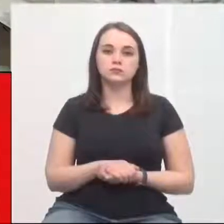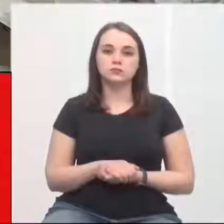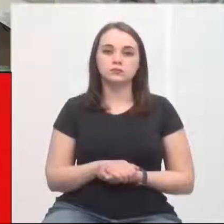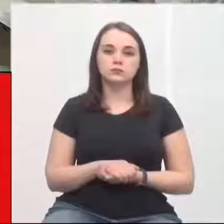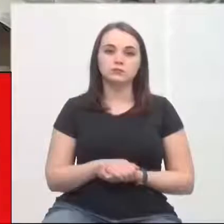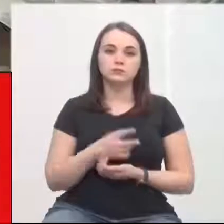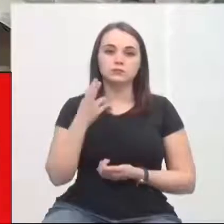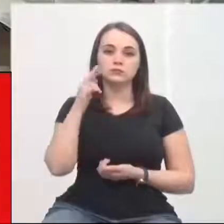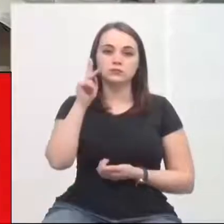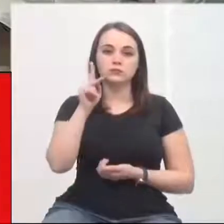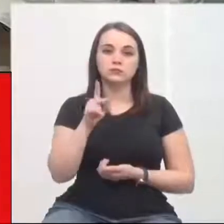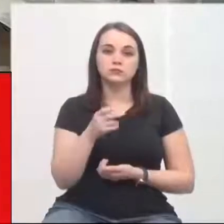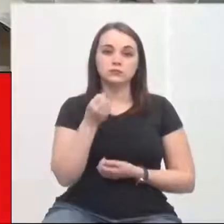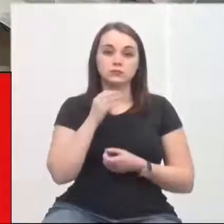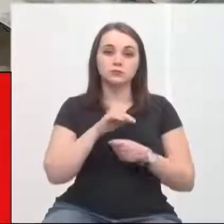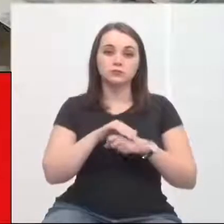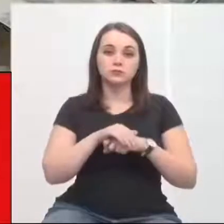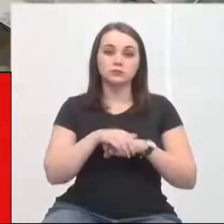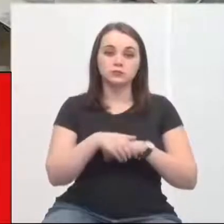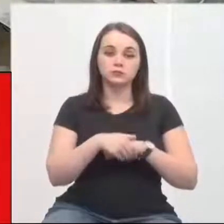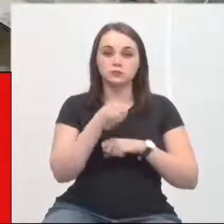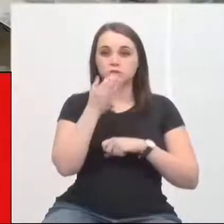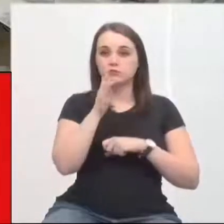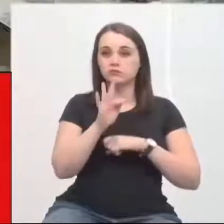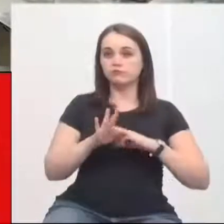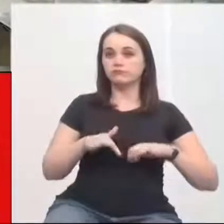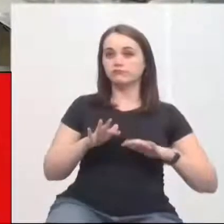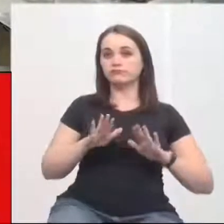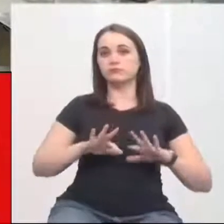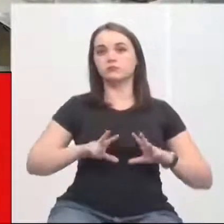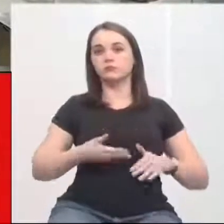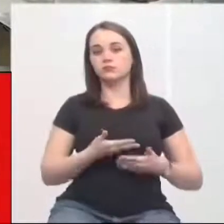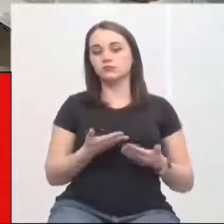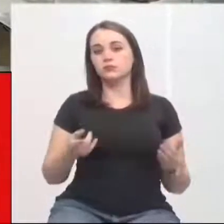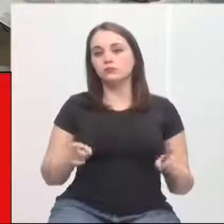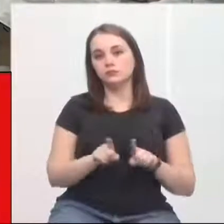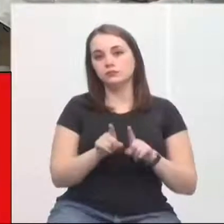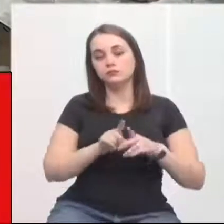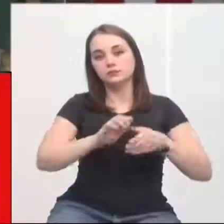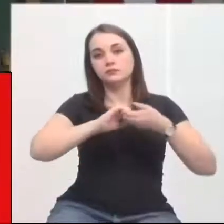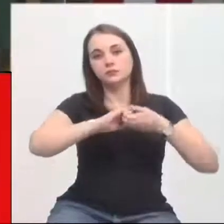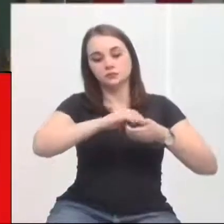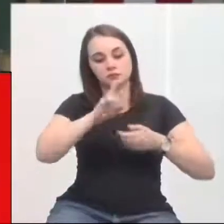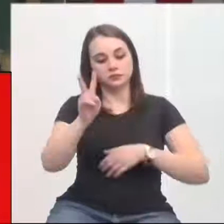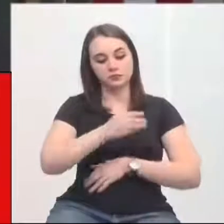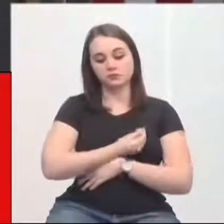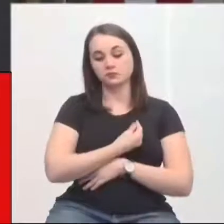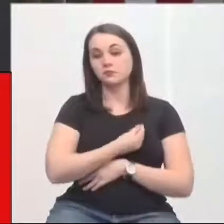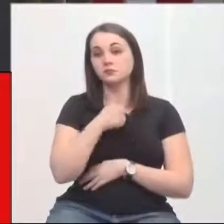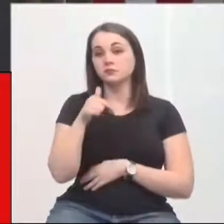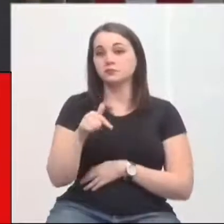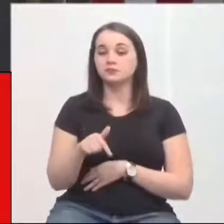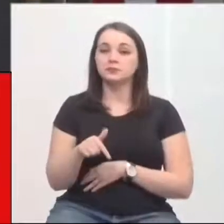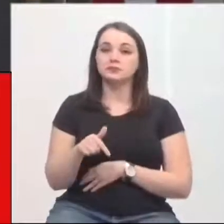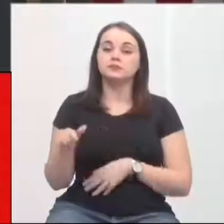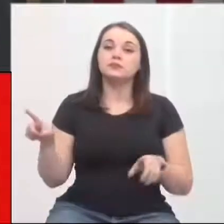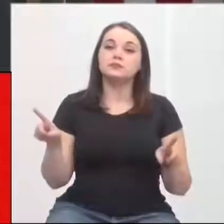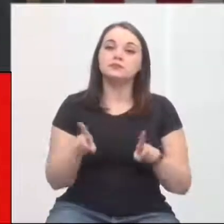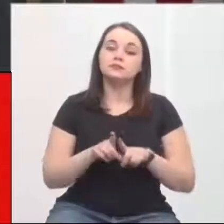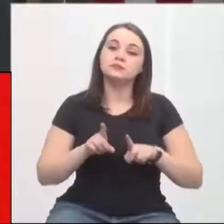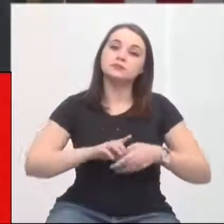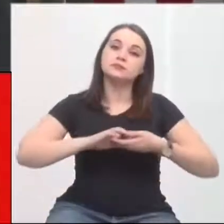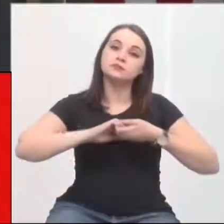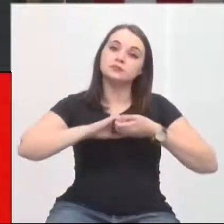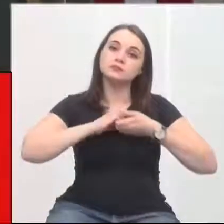Senhor presidente, muito boa noite, bom final de tarde. Cumprimentar também os vereadores que estão presentes aqui e